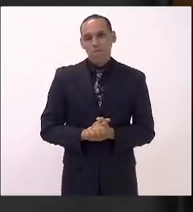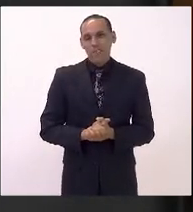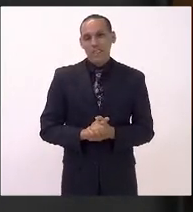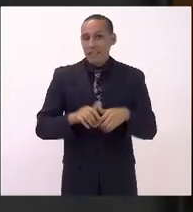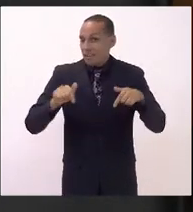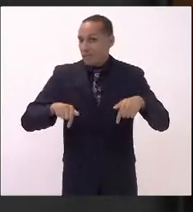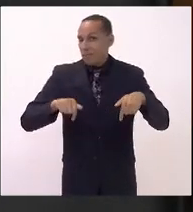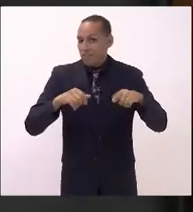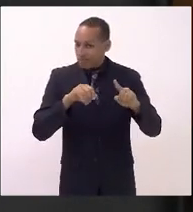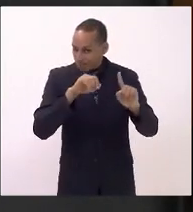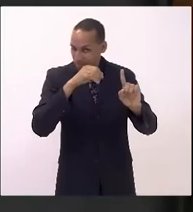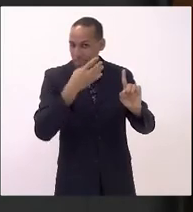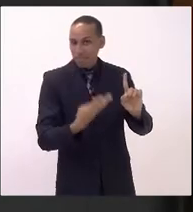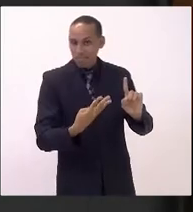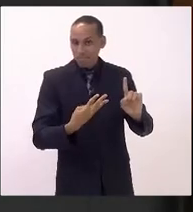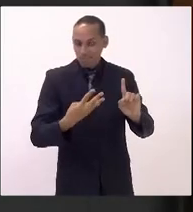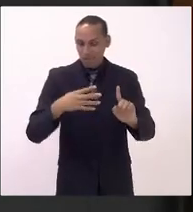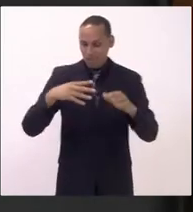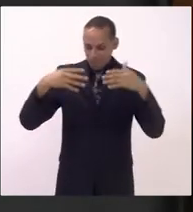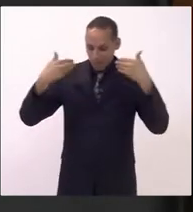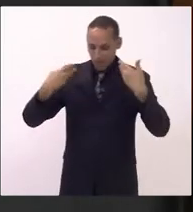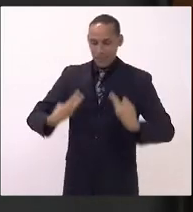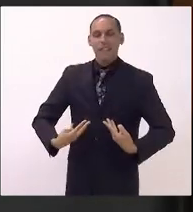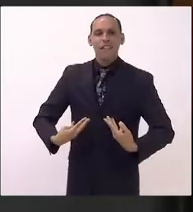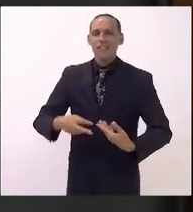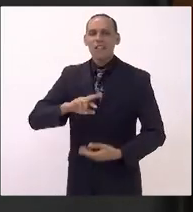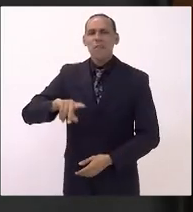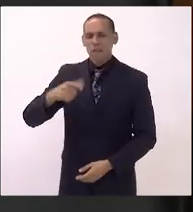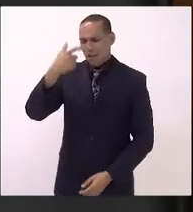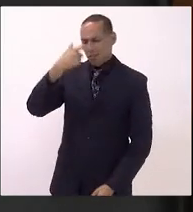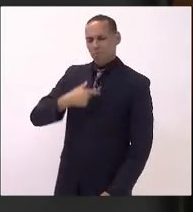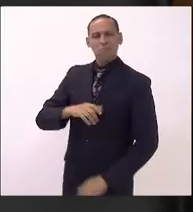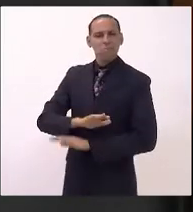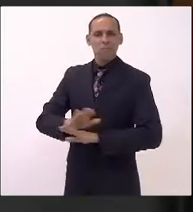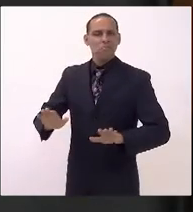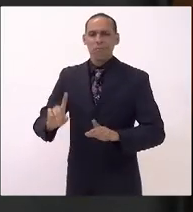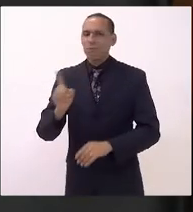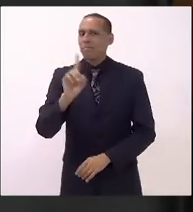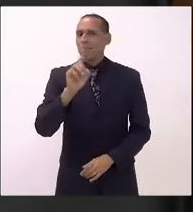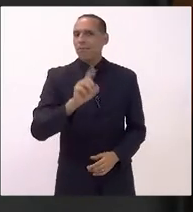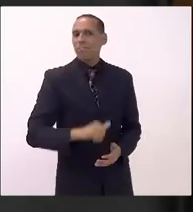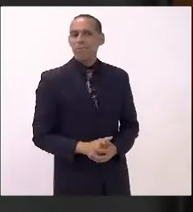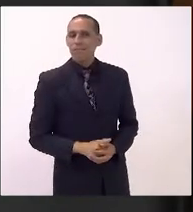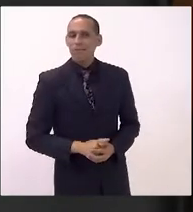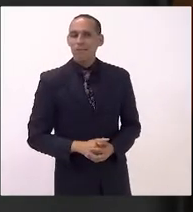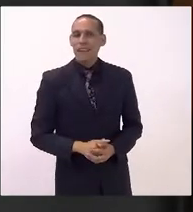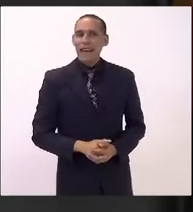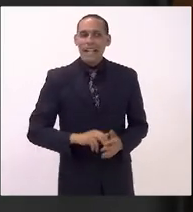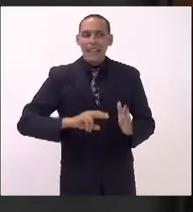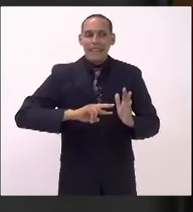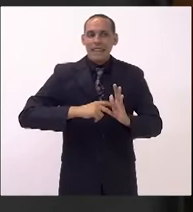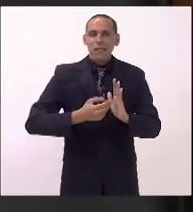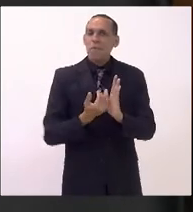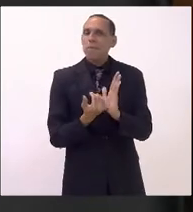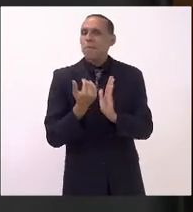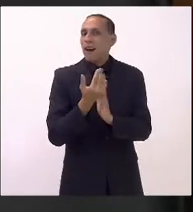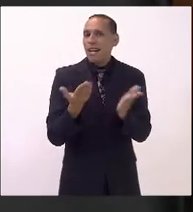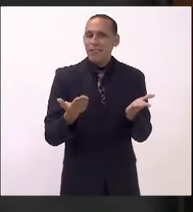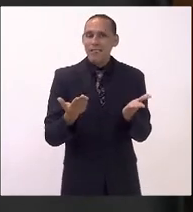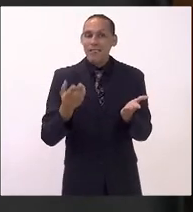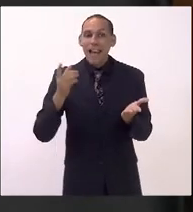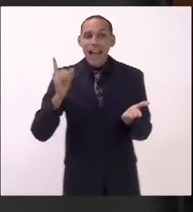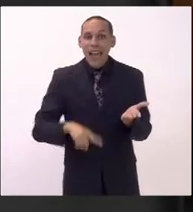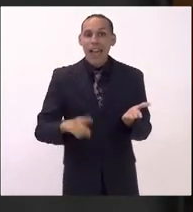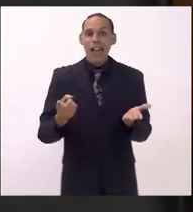Essa homenagem, ela não é uma homenagem a uma pessoa. Ela foi mais significativa. Eu recebi homenagem do Departamento de